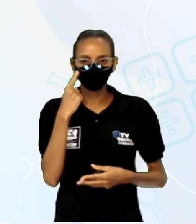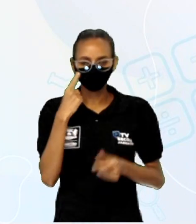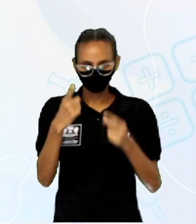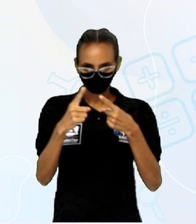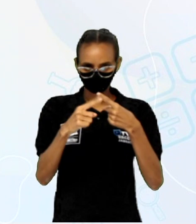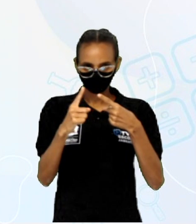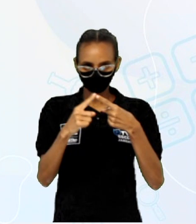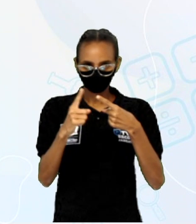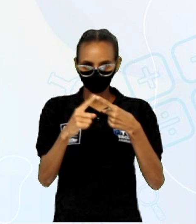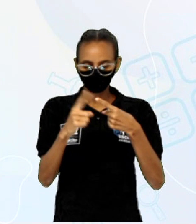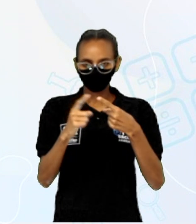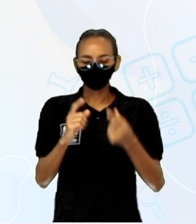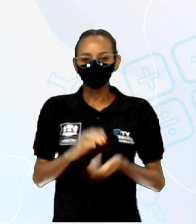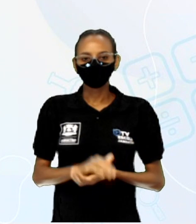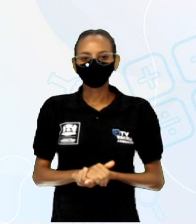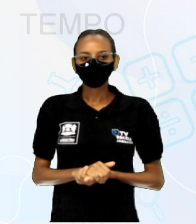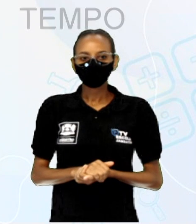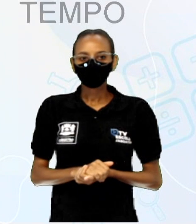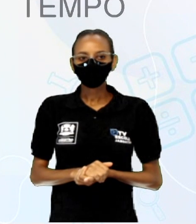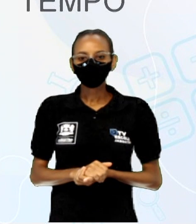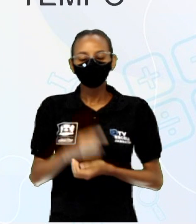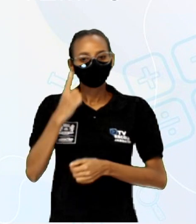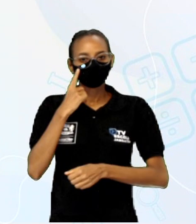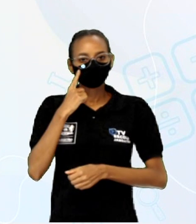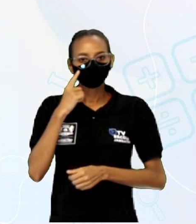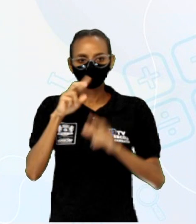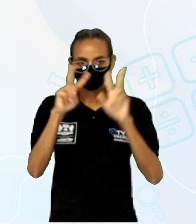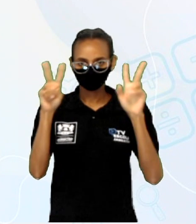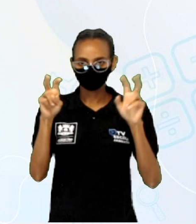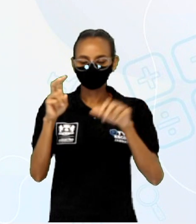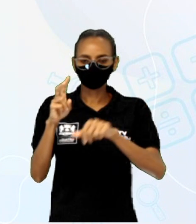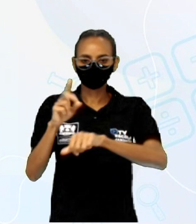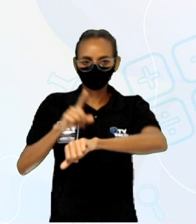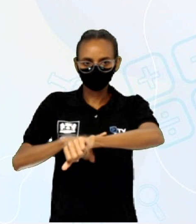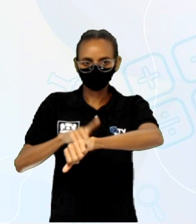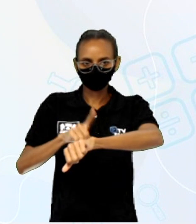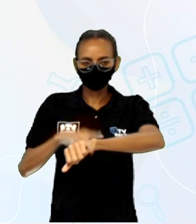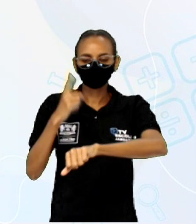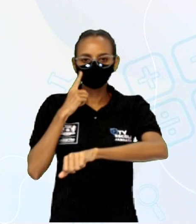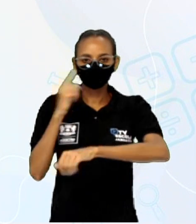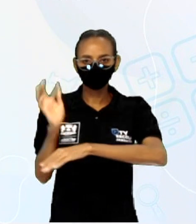primeiro, vamos falar um pouquinho sobre tempo. Vamos ver esse vídeo aí.